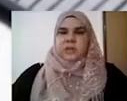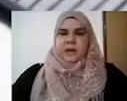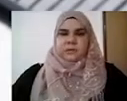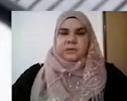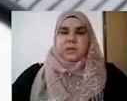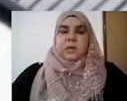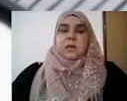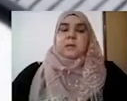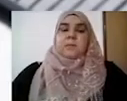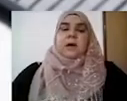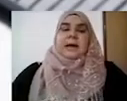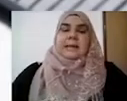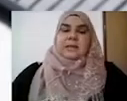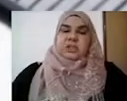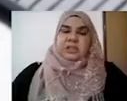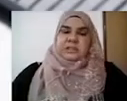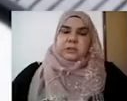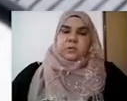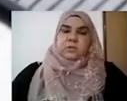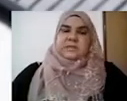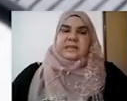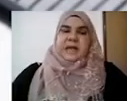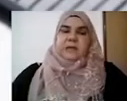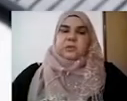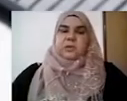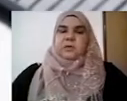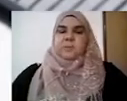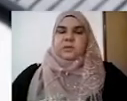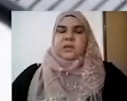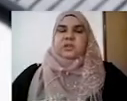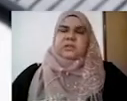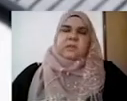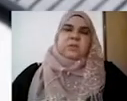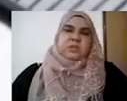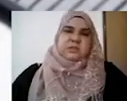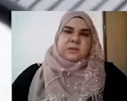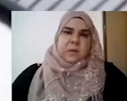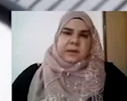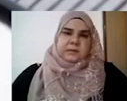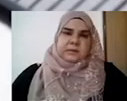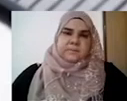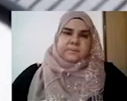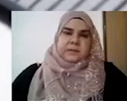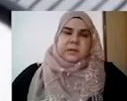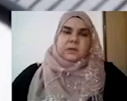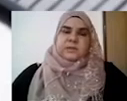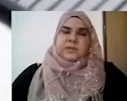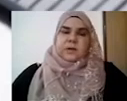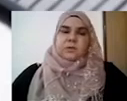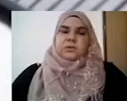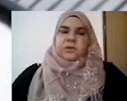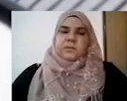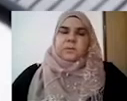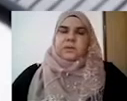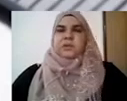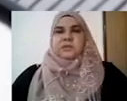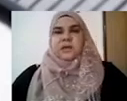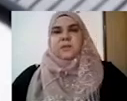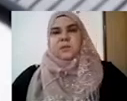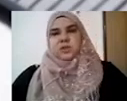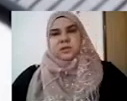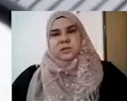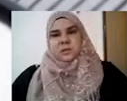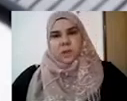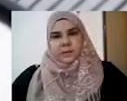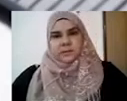número de lados. Bom, além disso, os lados correspondentes têm medidas iguais. E os ângulos correspondentes